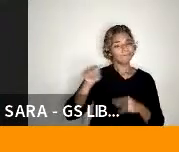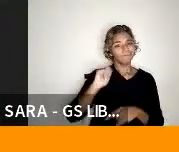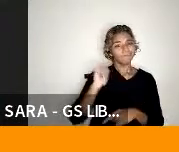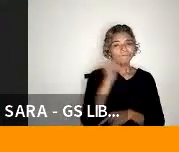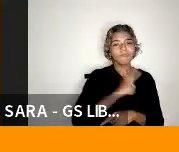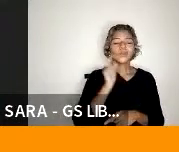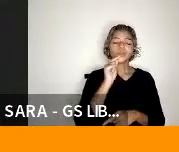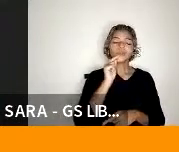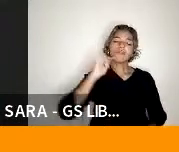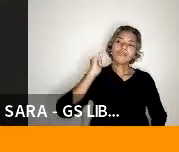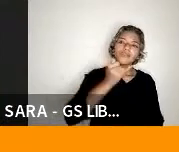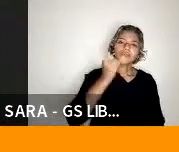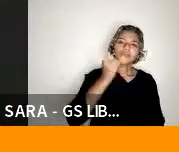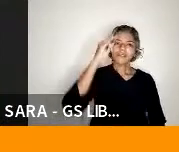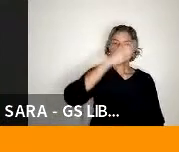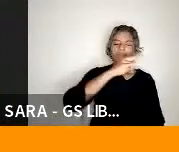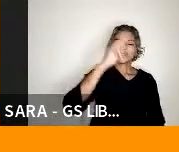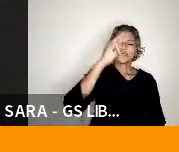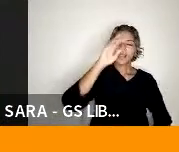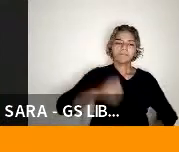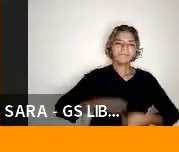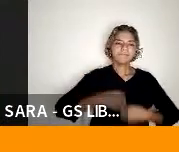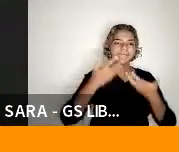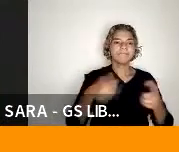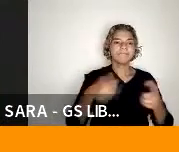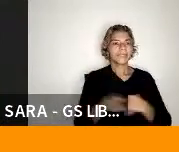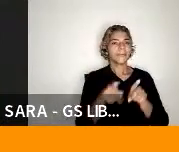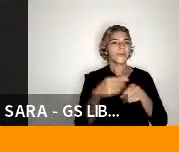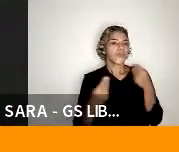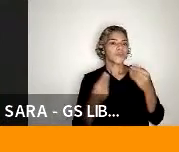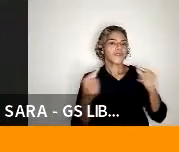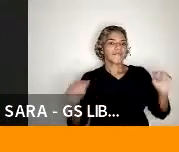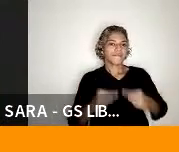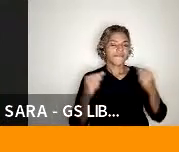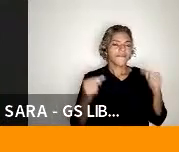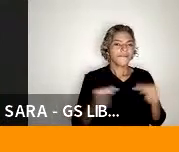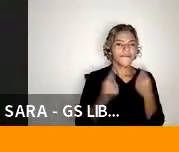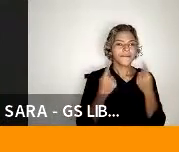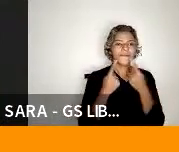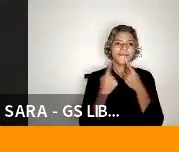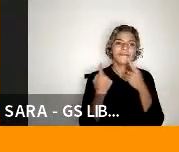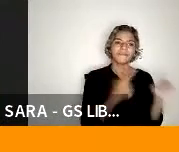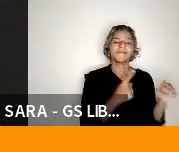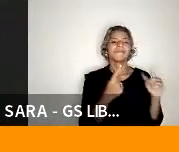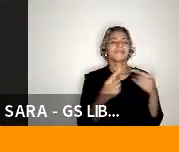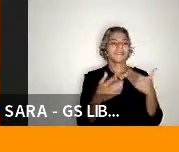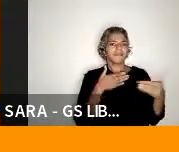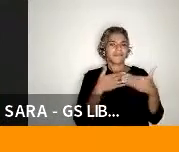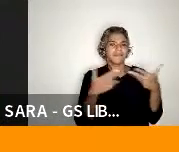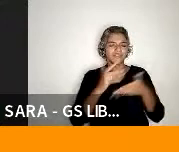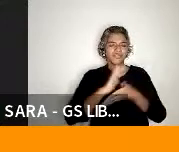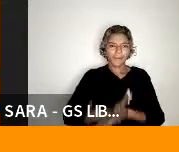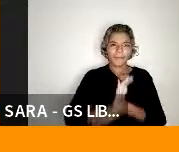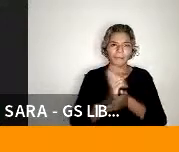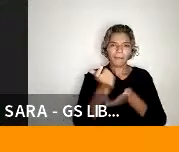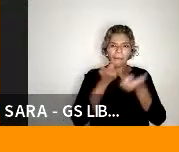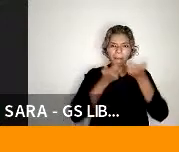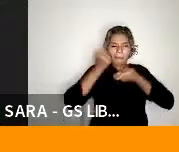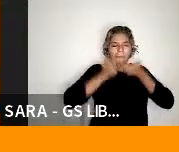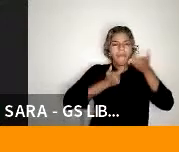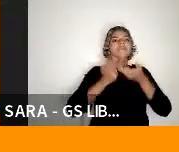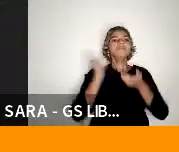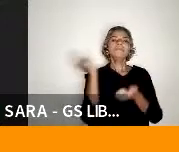histórias e também como que têm enfrentado, né, práticas discriminatórias desde o seu momento de formação, passando pela sua